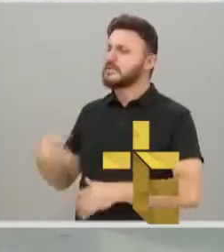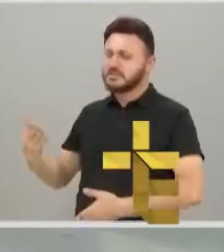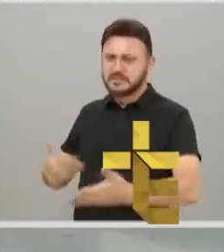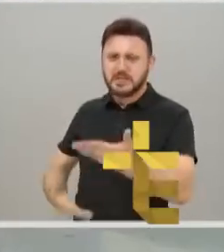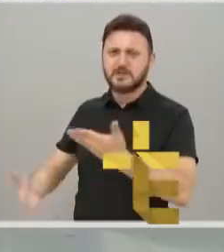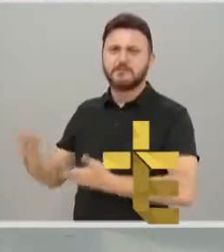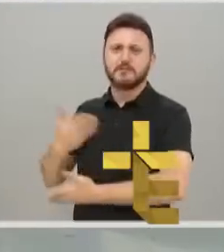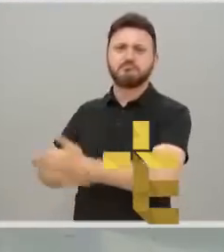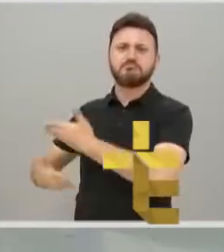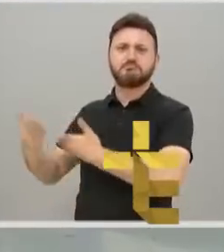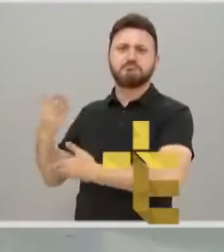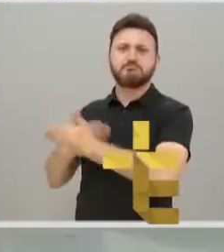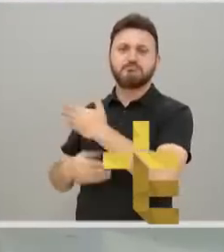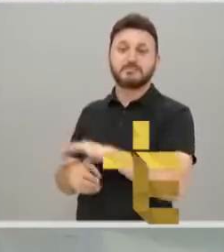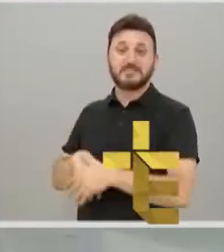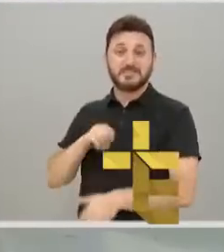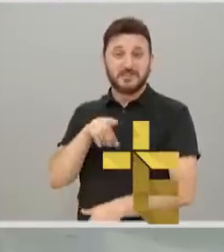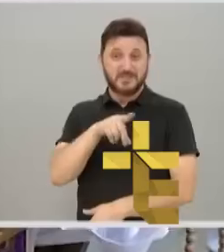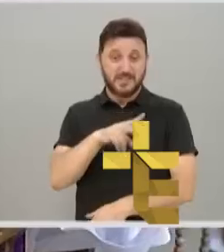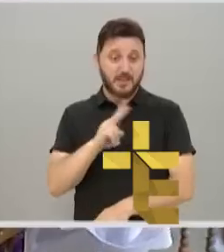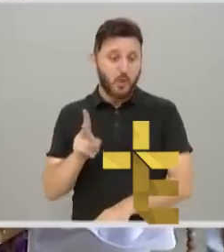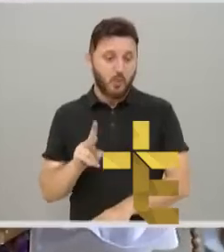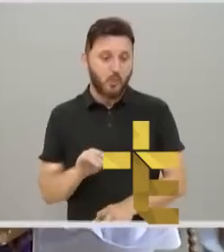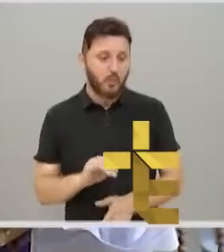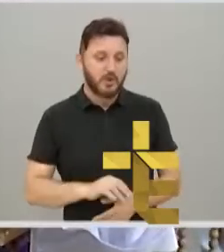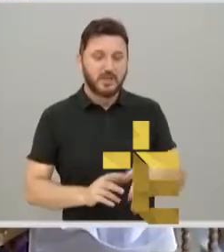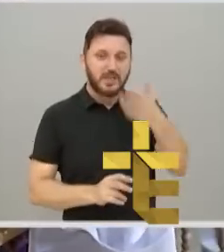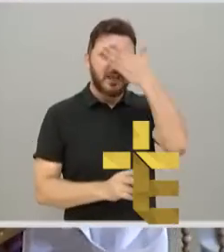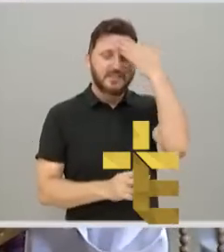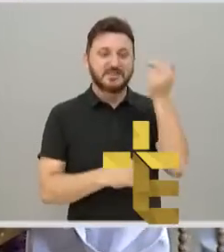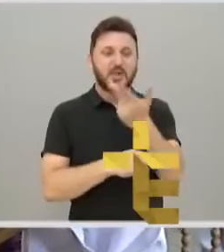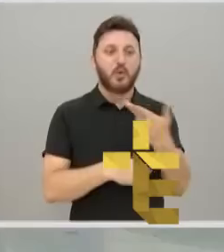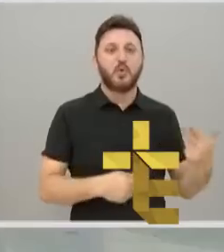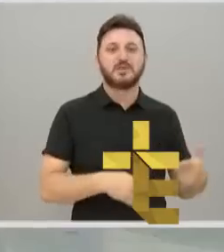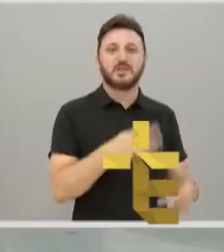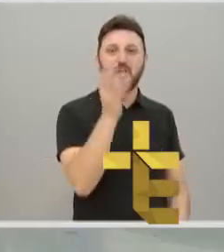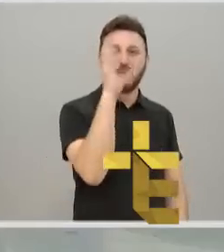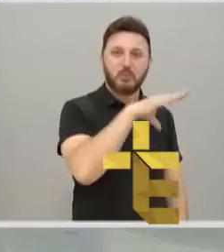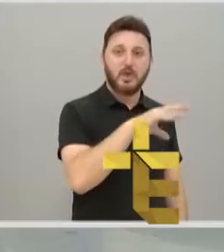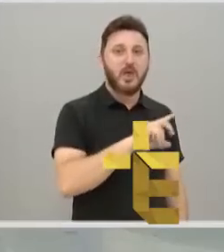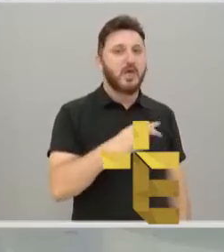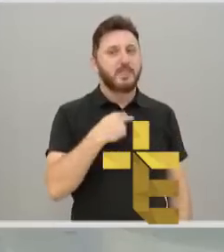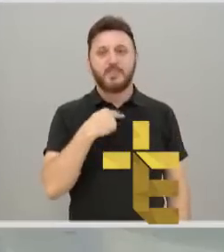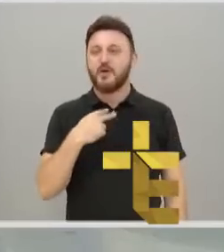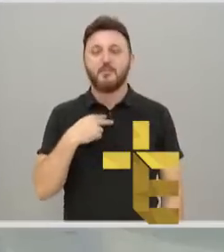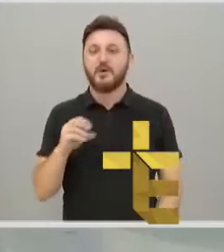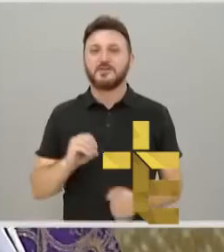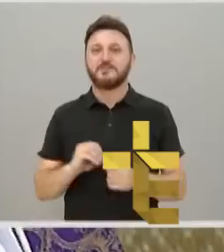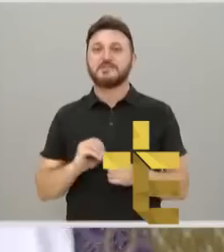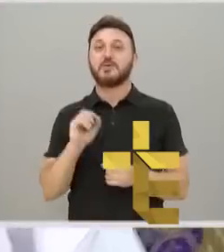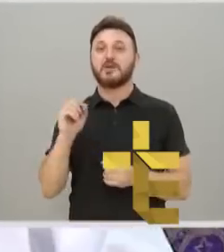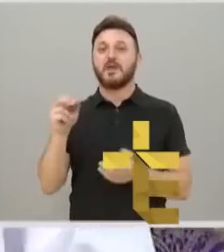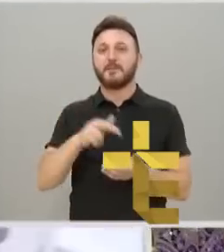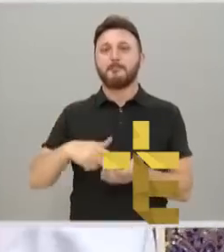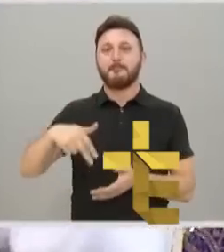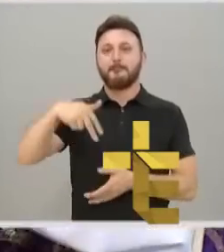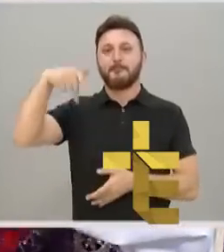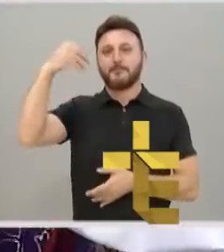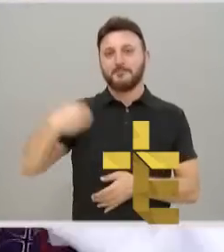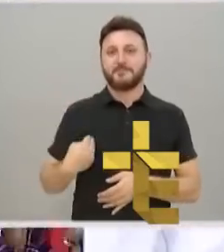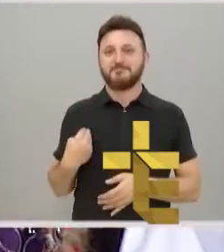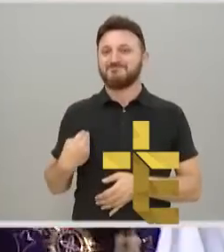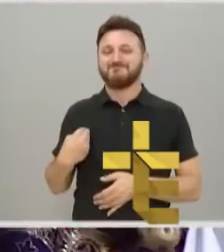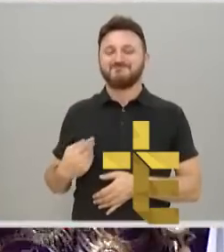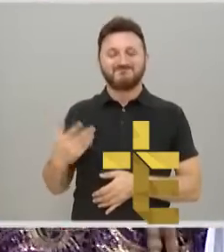servir. Se você não morrer em algumas coisas, não poderá celebrar a Páscoa. Essa é a